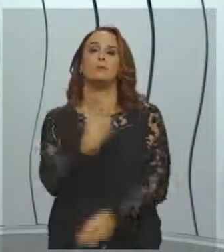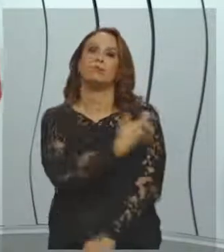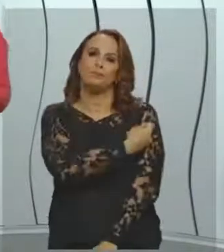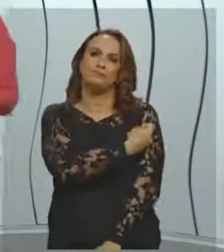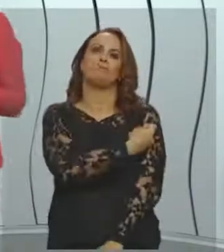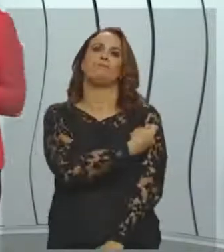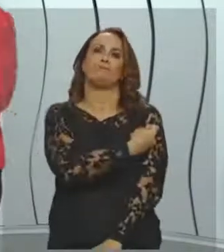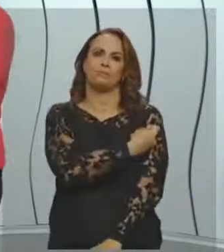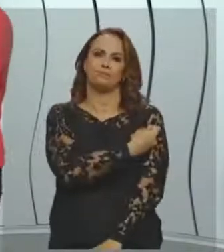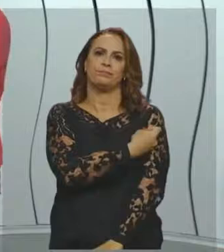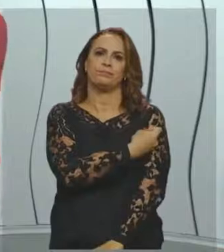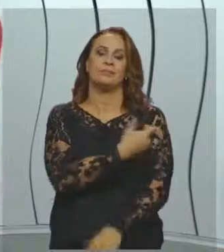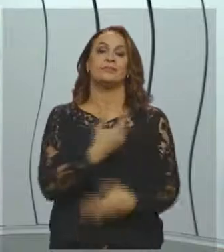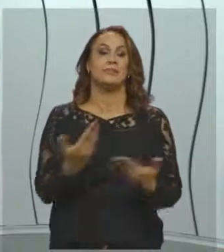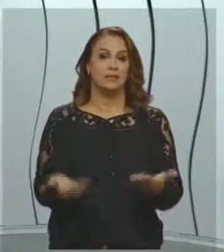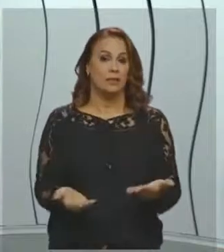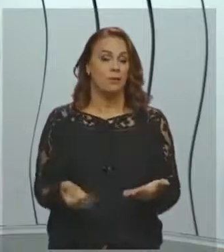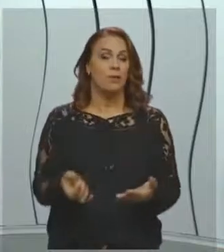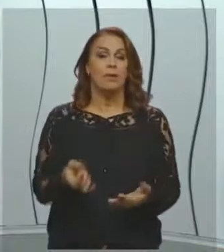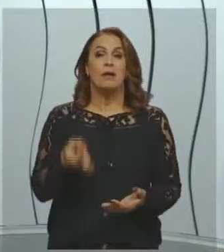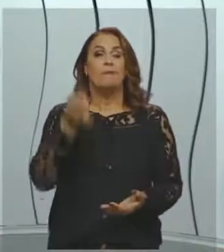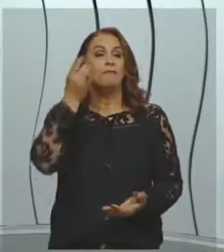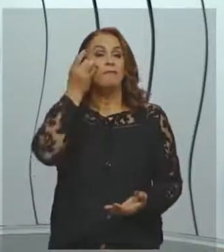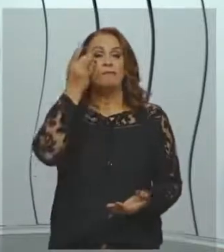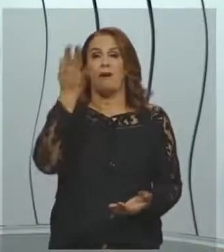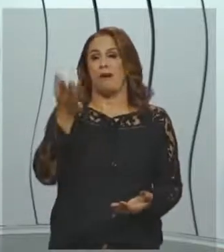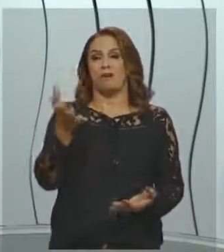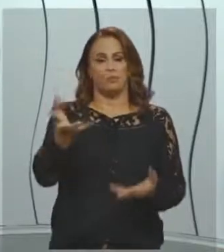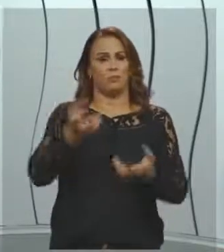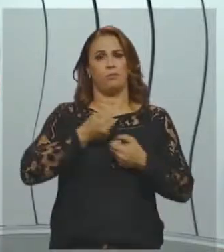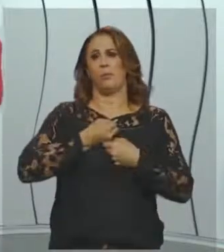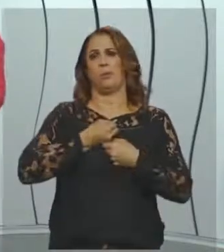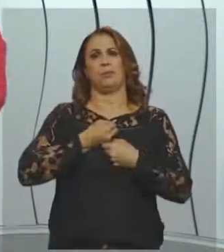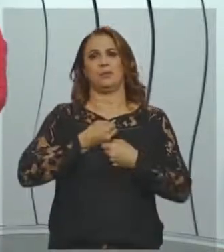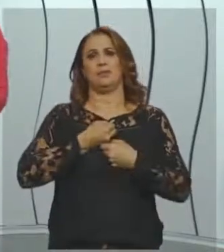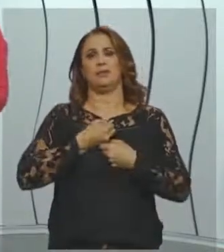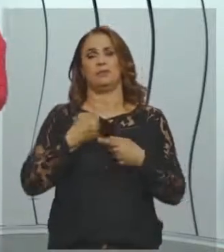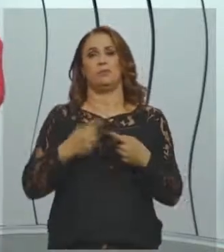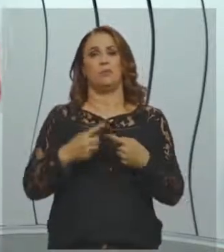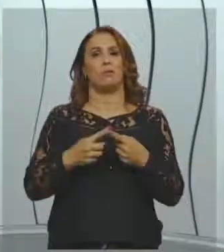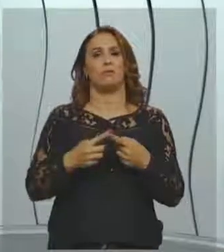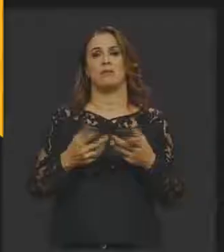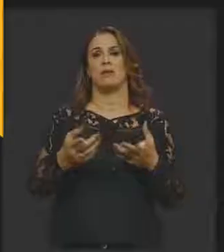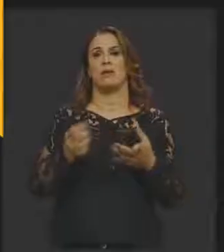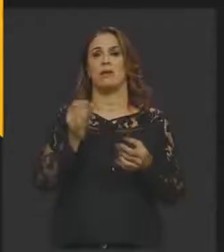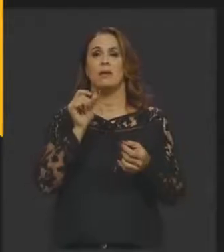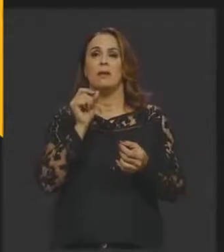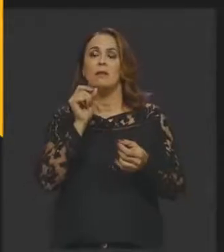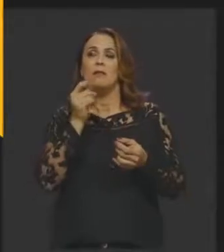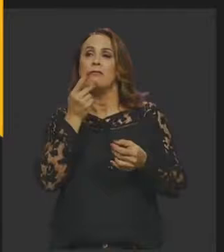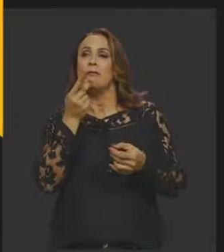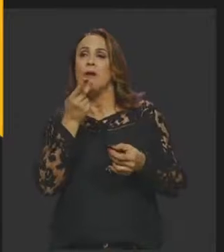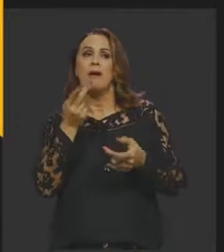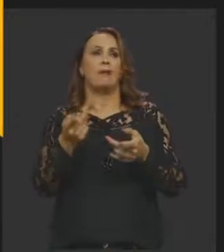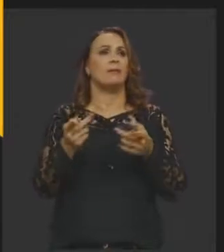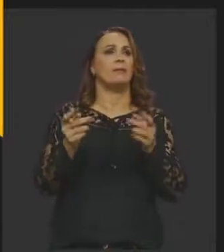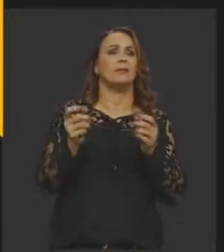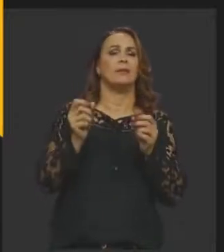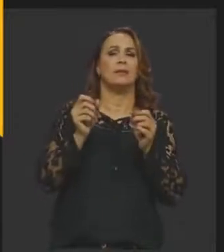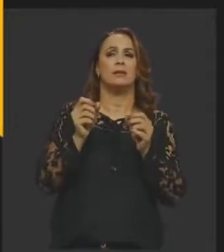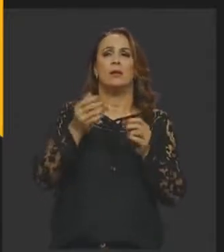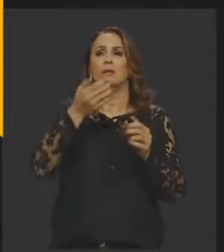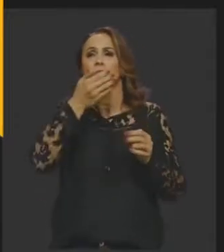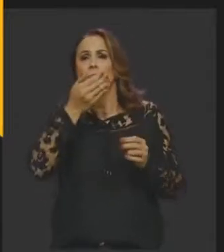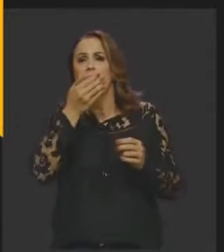do sarampo, ela se espalha por gotículas respiratórias, como eu já falei para vocês, que sempre quando você tosse e espirra,